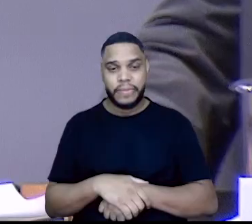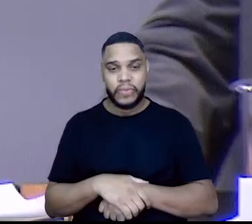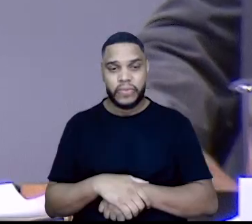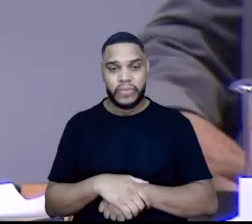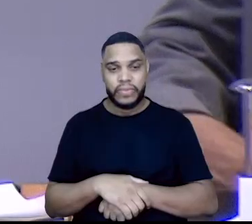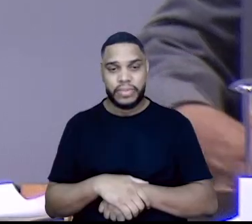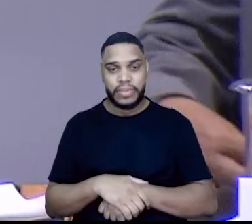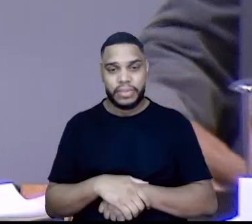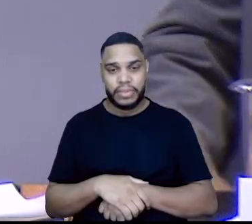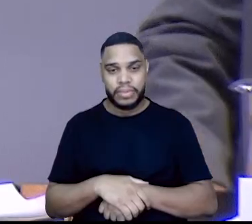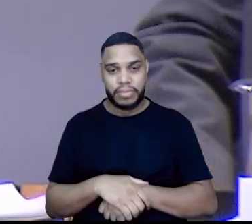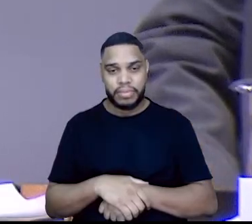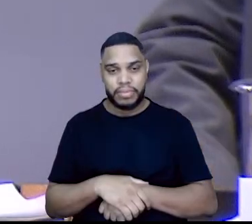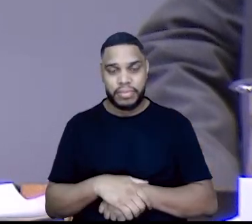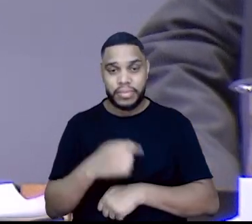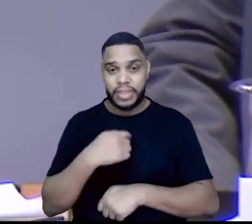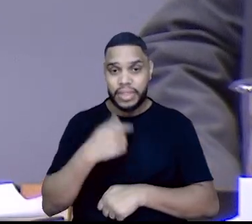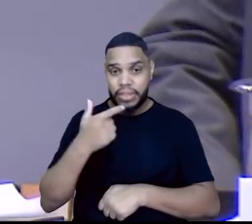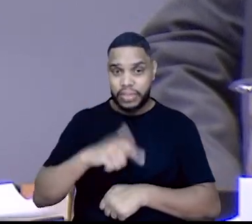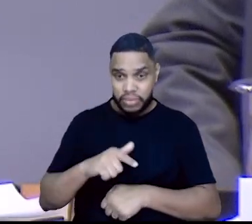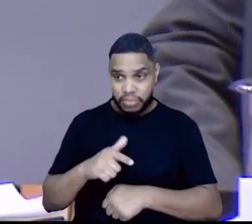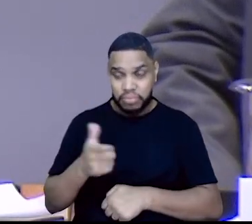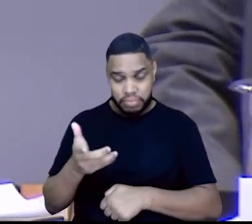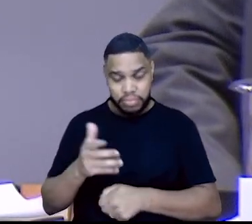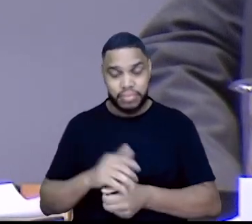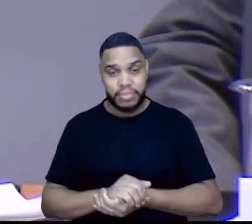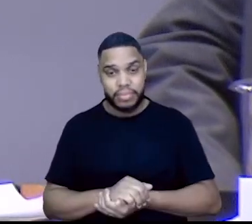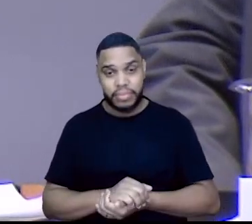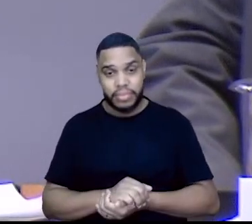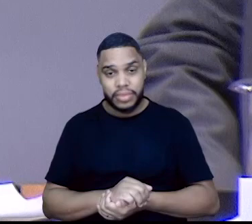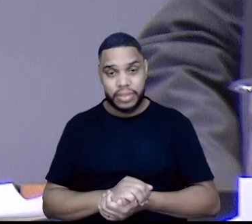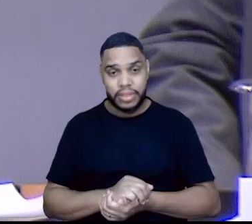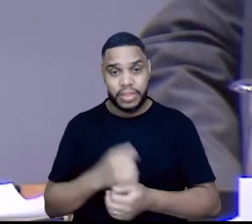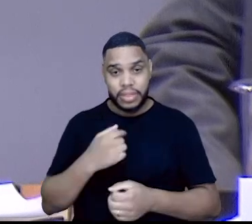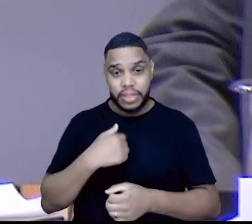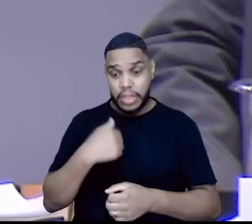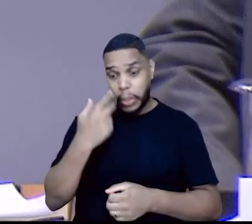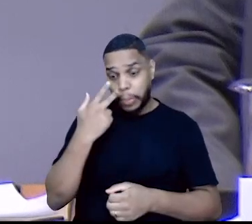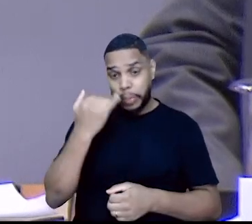Eu insistentemente disse: eu sou o pai da noiva.